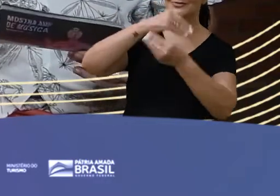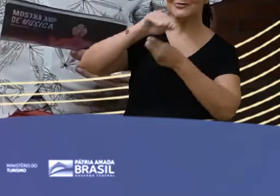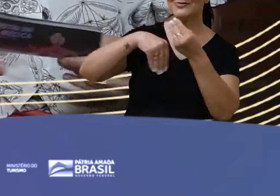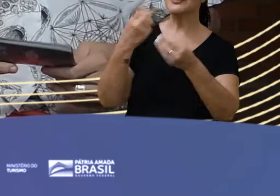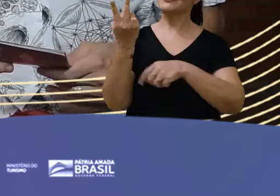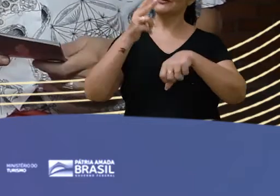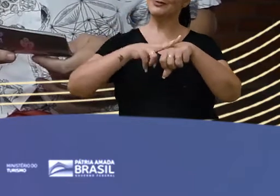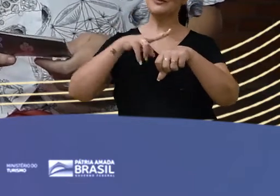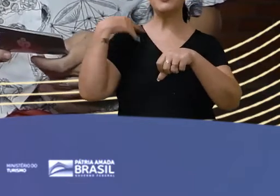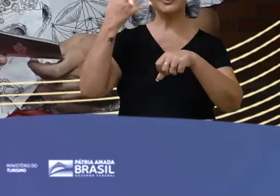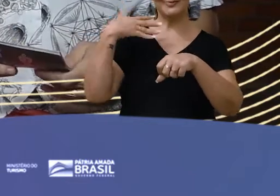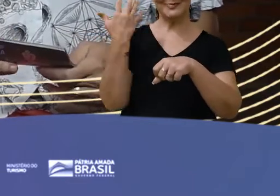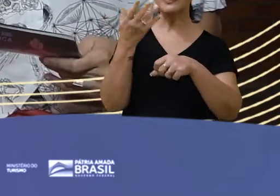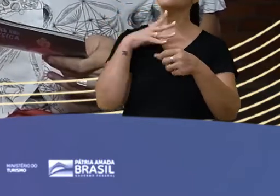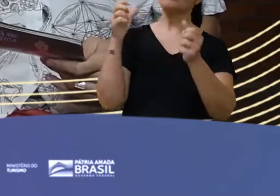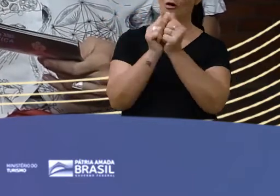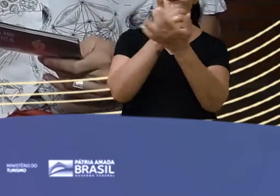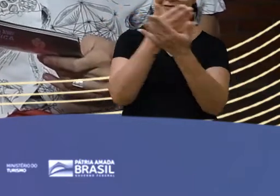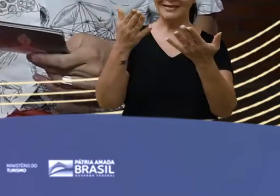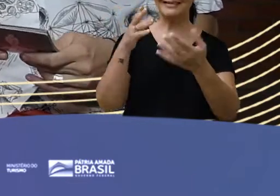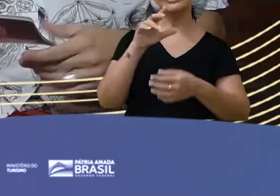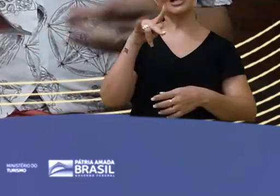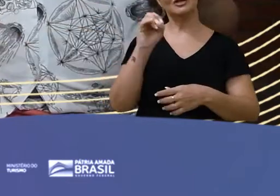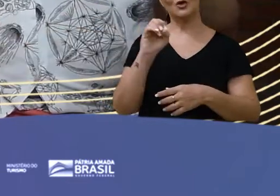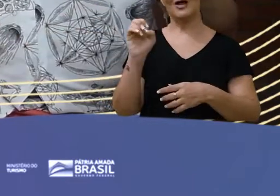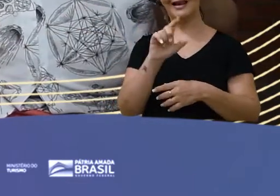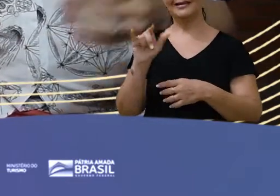essa mistura de ambos os ritmos. Então, com vocês,